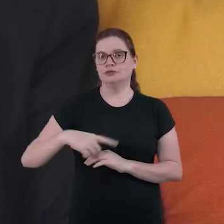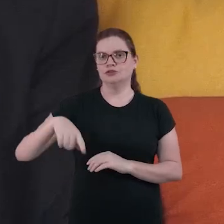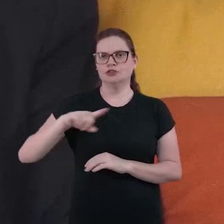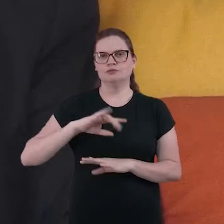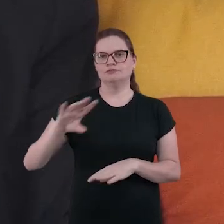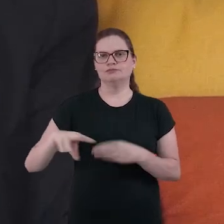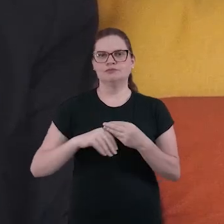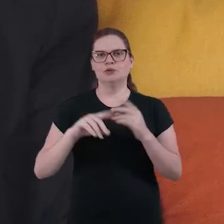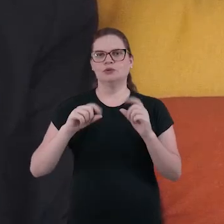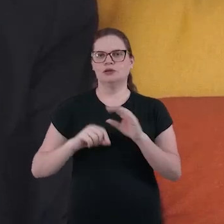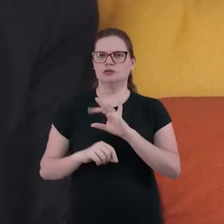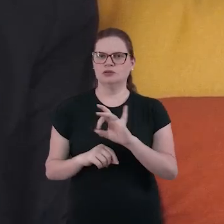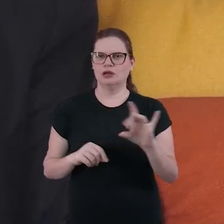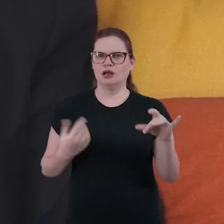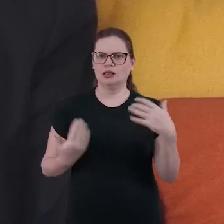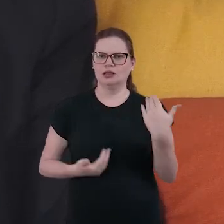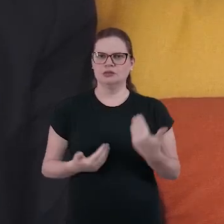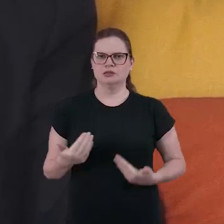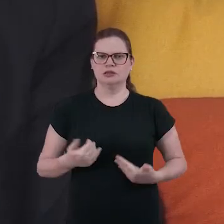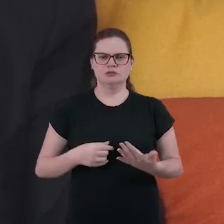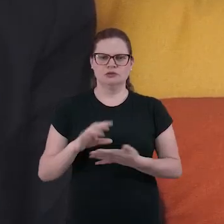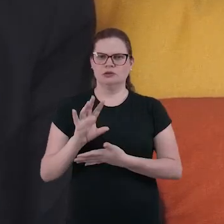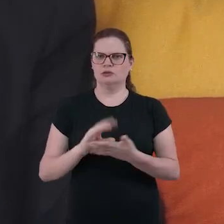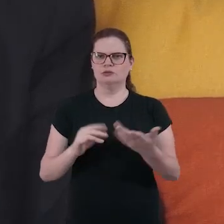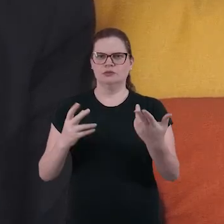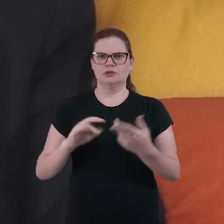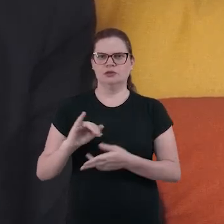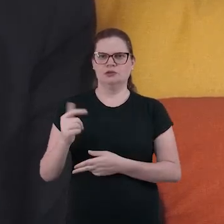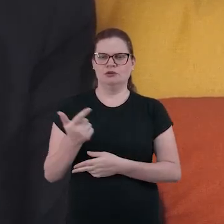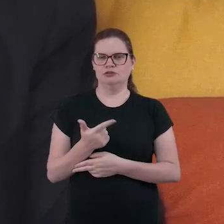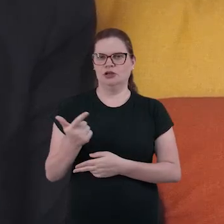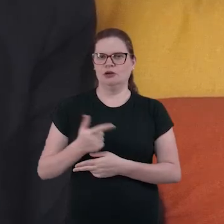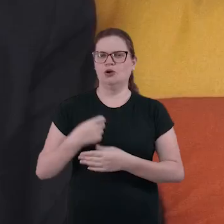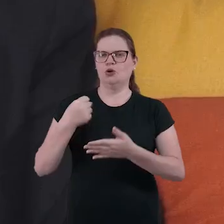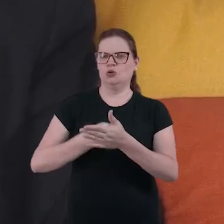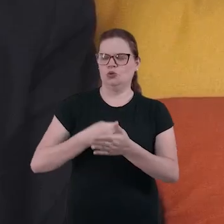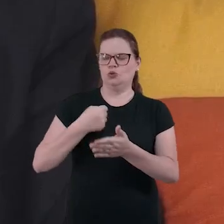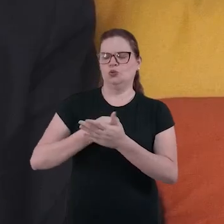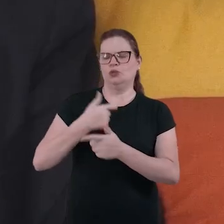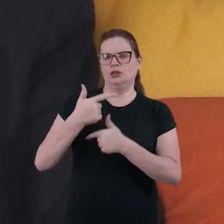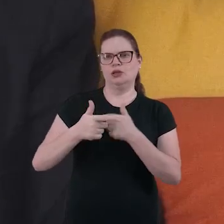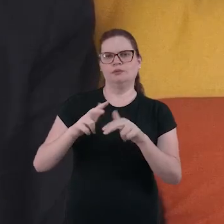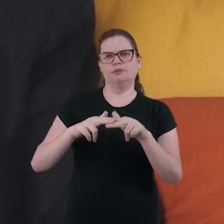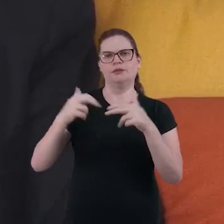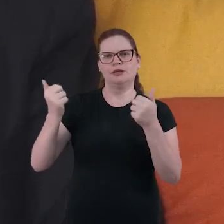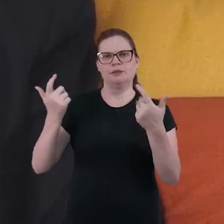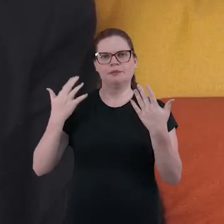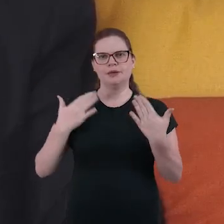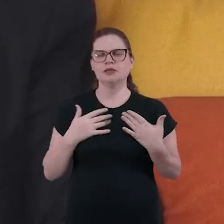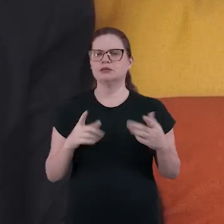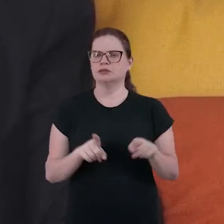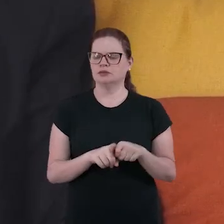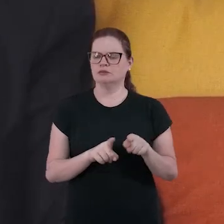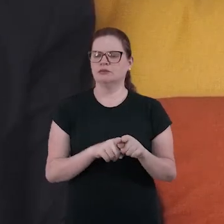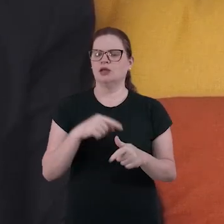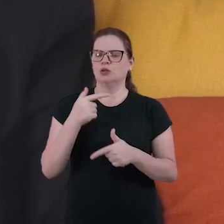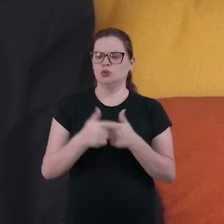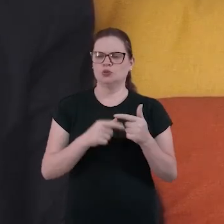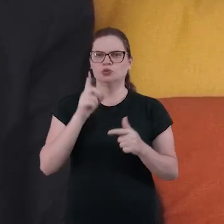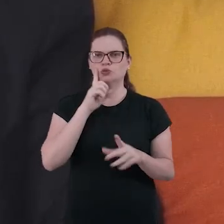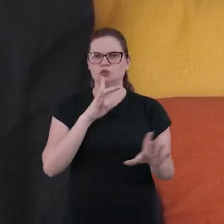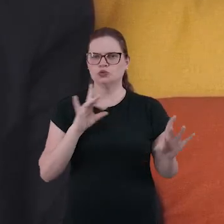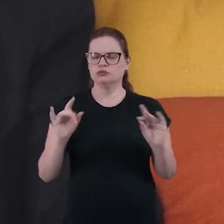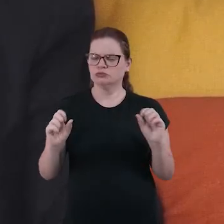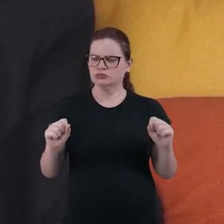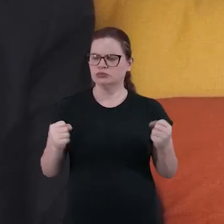nós fazemos aqui é para que cada servo seja como Jacó, né? Possa lutar pela bênção e que lute mesmo com todas as